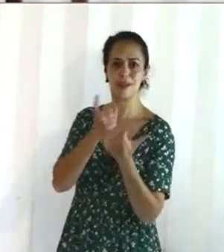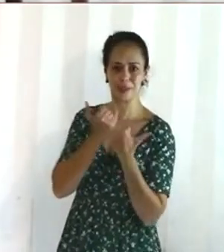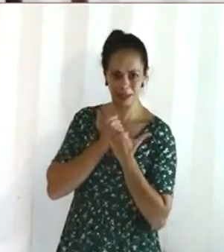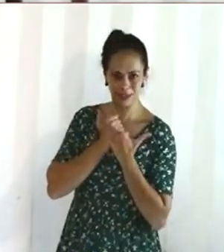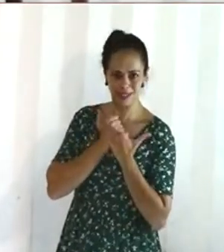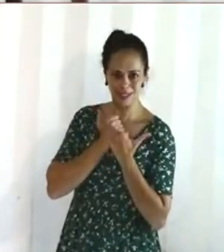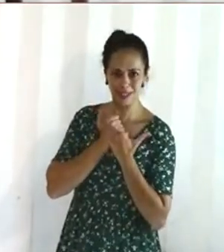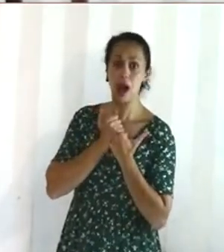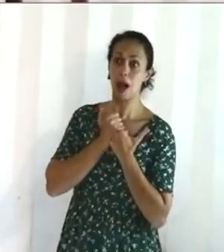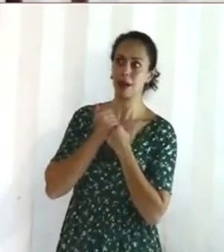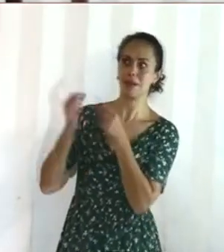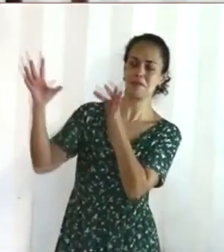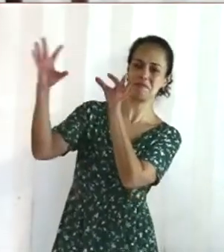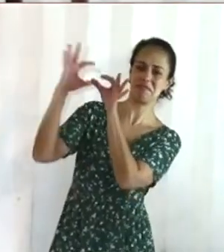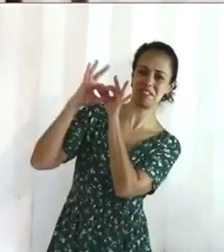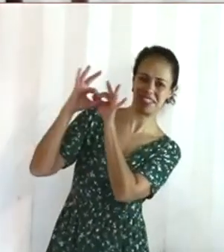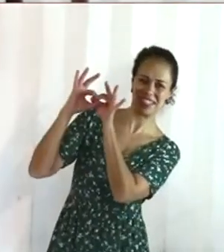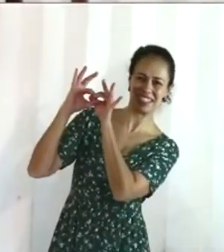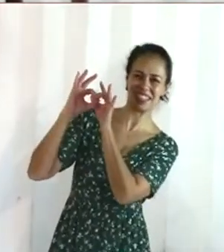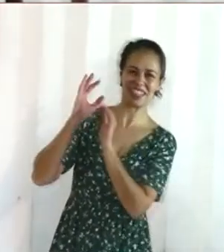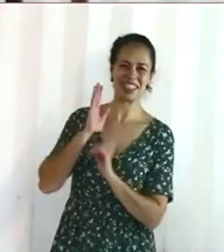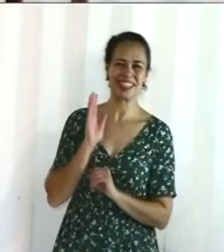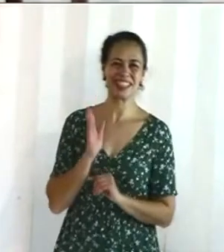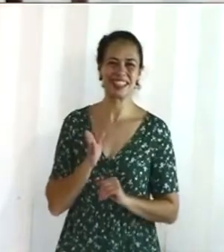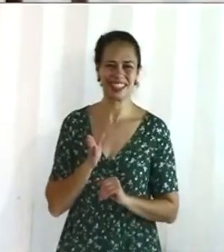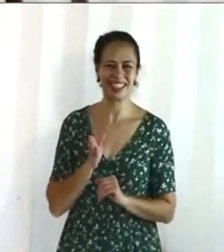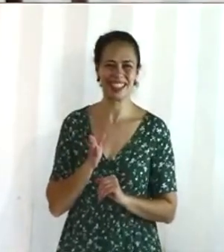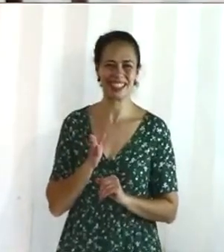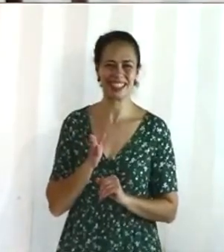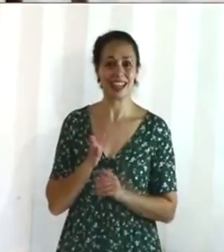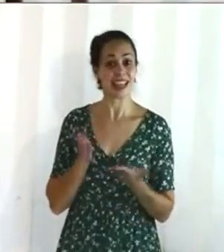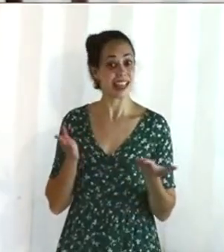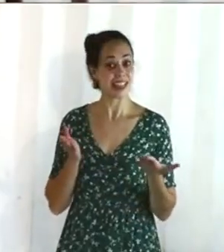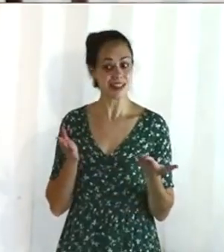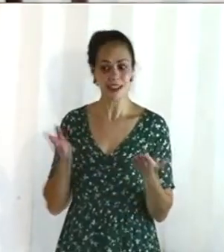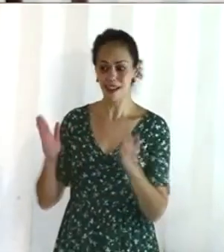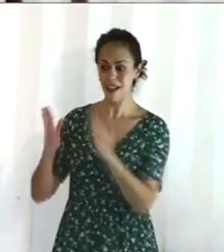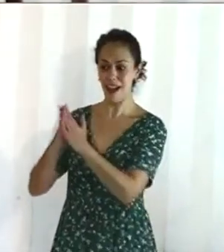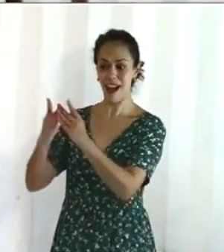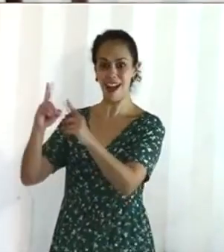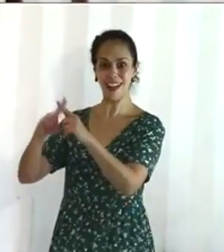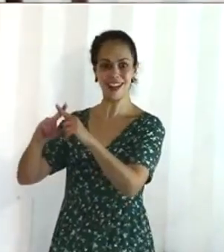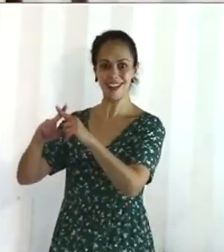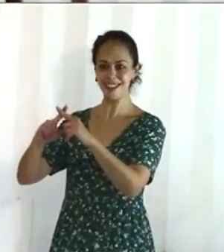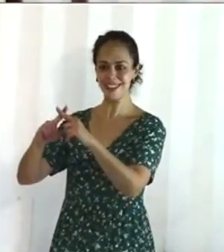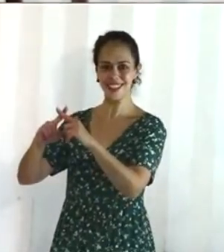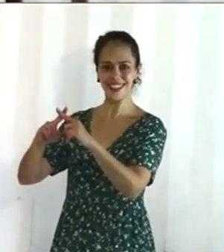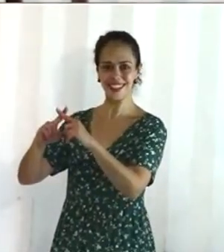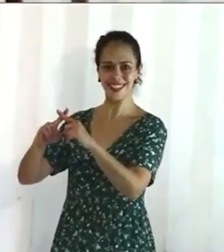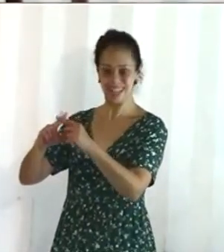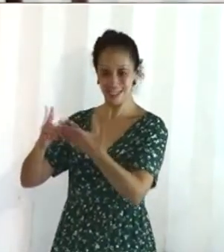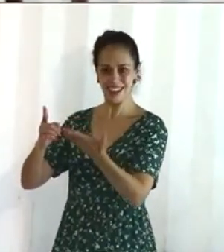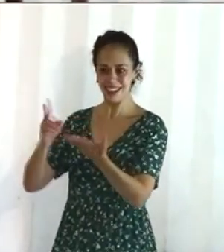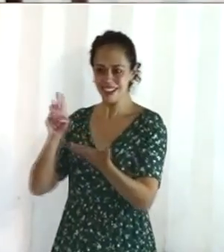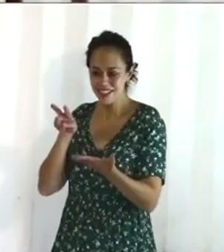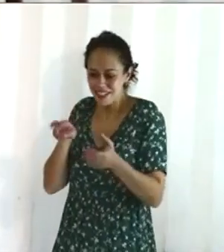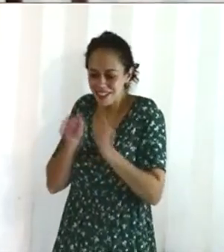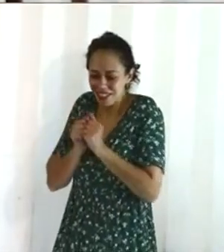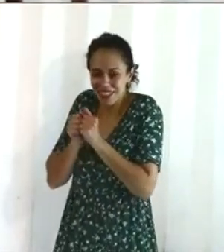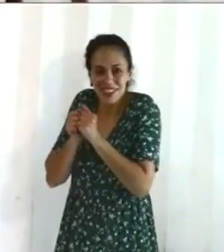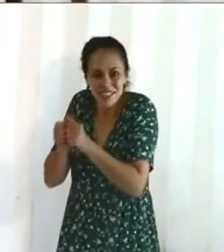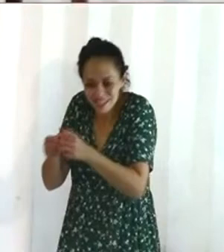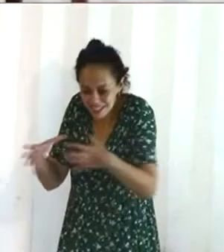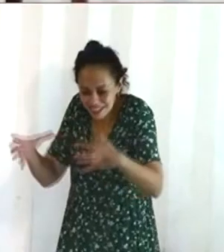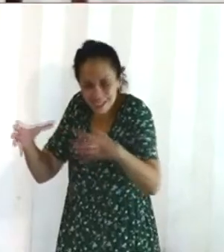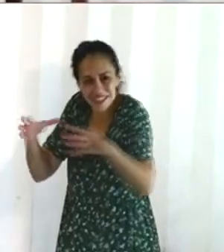Agora nós temos uma igreja, e essa igreja é justamente a representação de todos aqueles que de